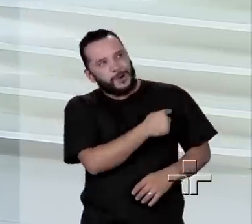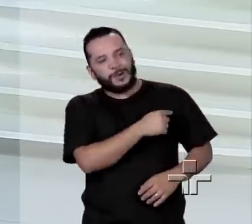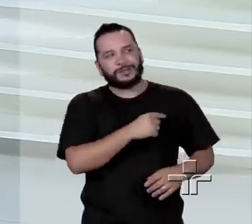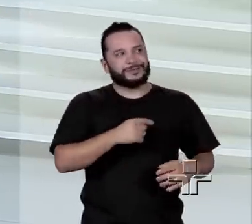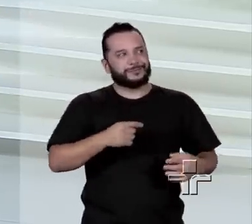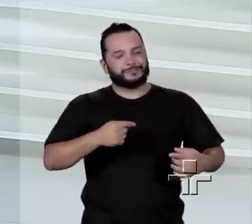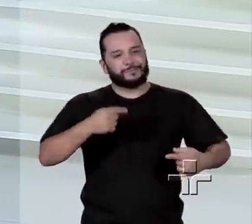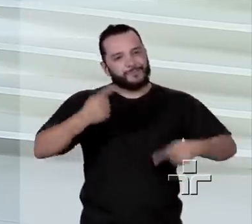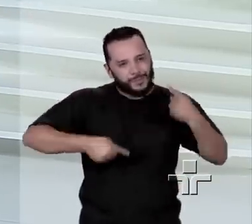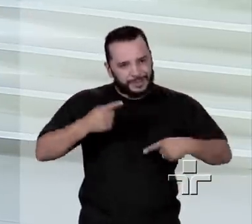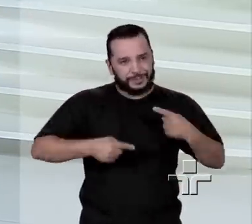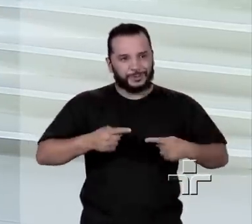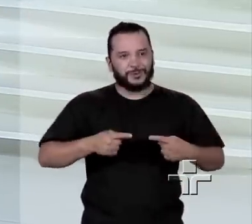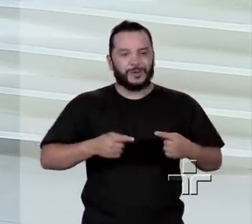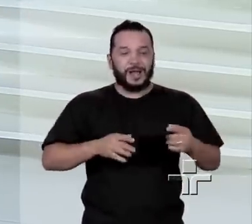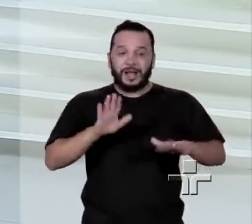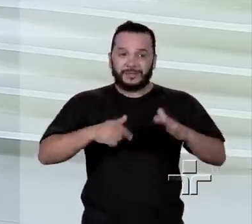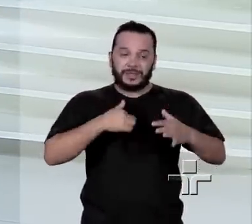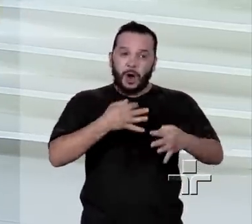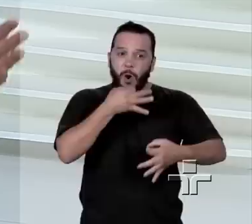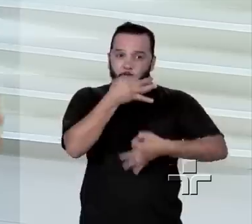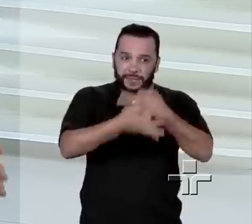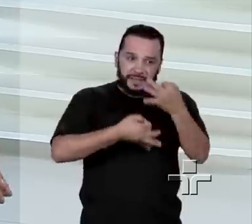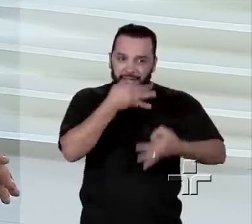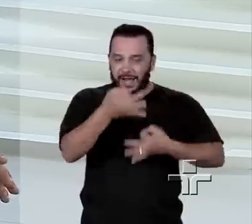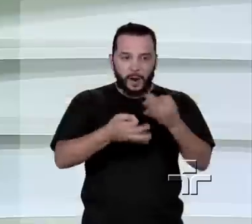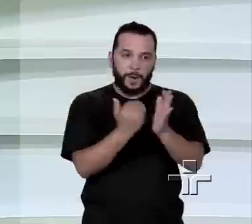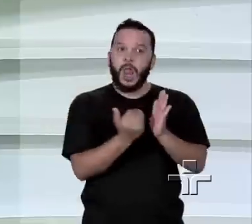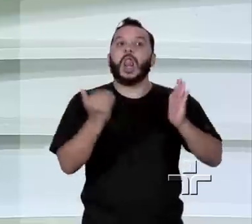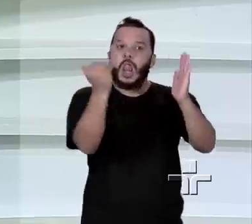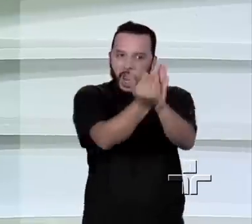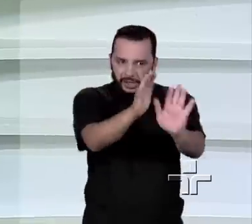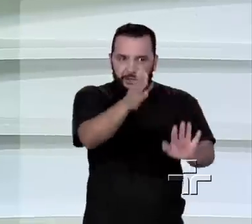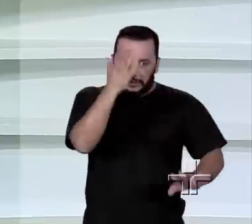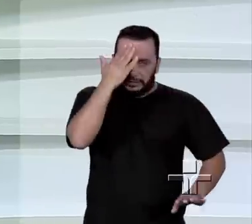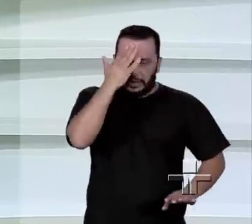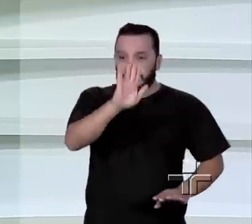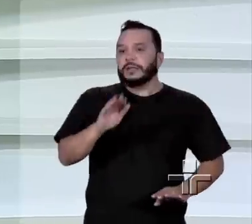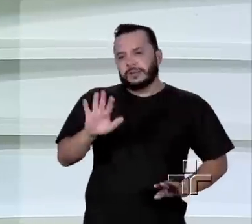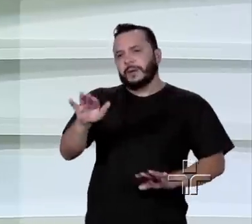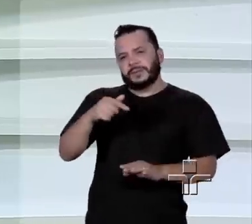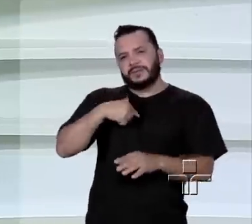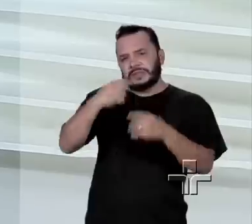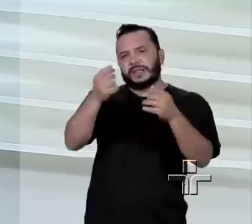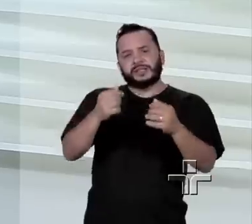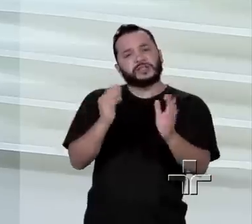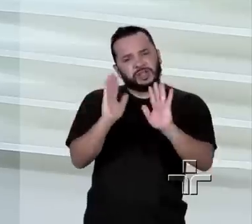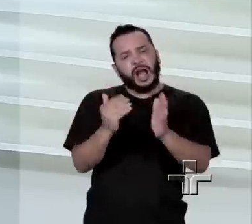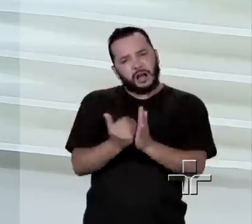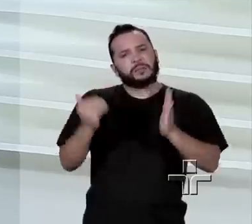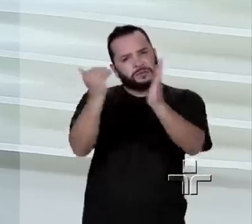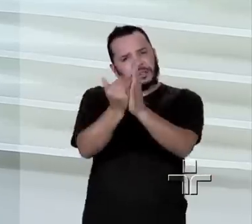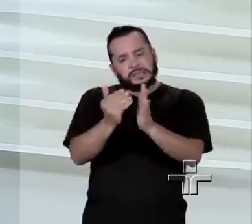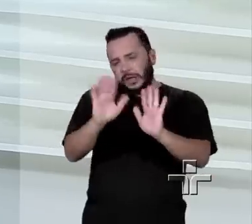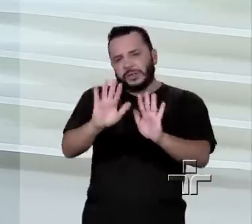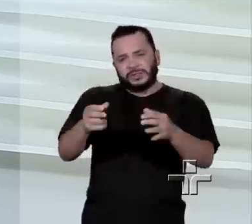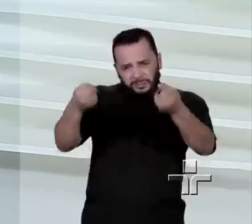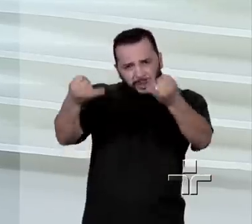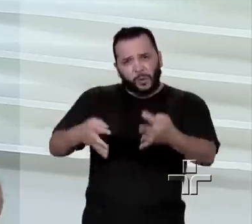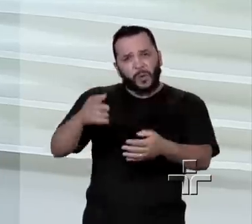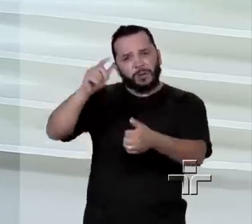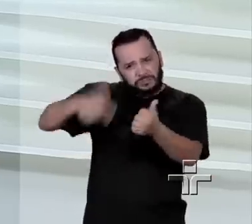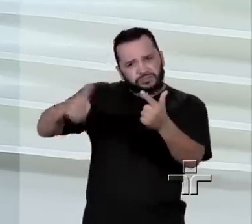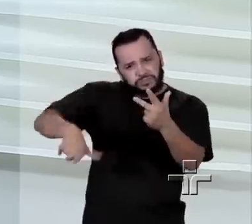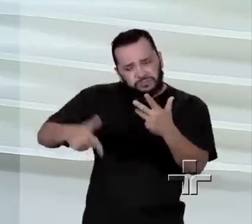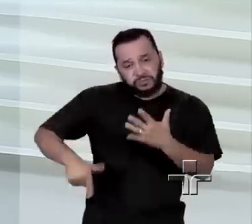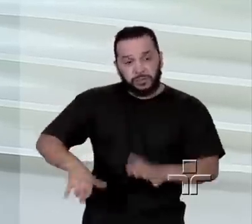ou manifestações não, mas isso mais não foi no calor acaloradas. Da política, eu isso vou dizer para você o que eu acho vezes. E tecnicamente. Eu